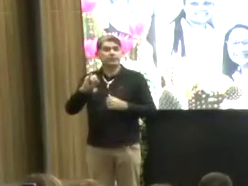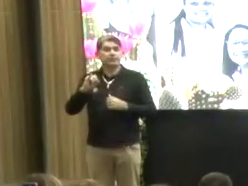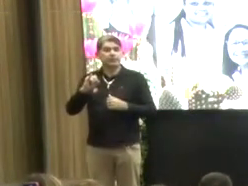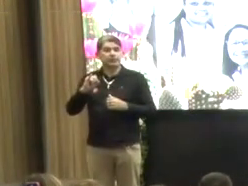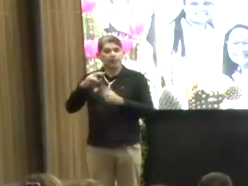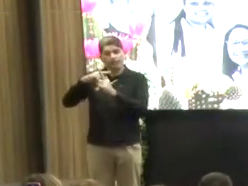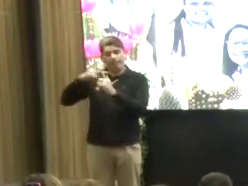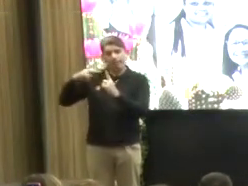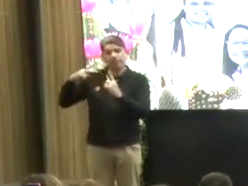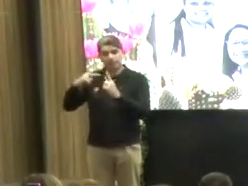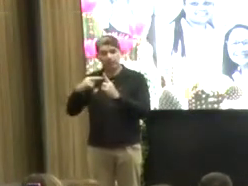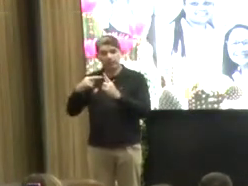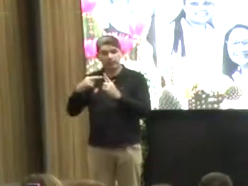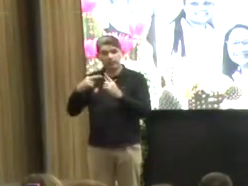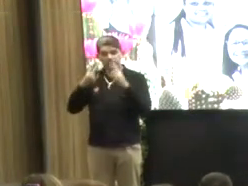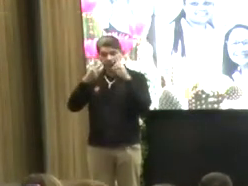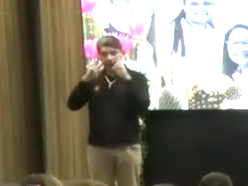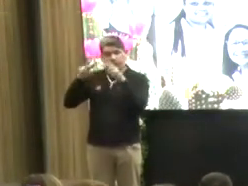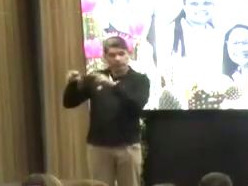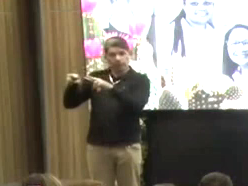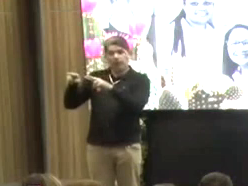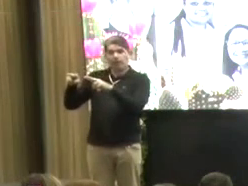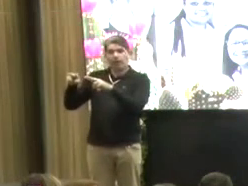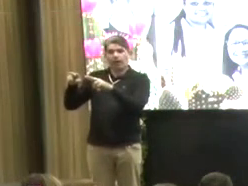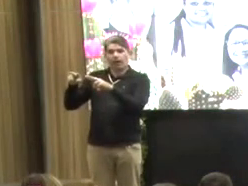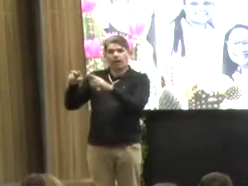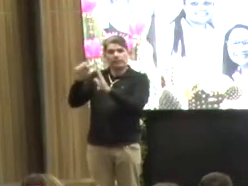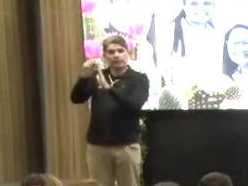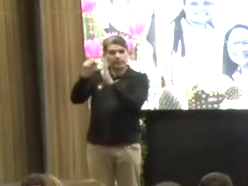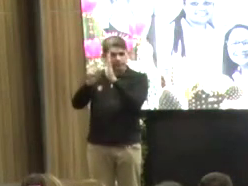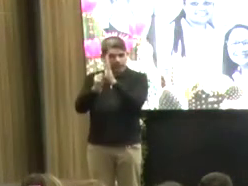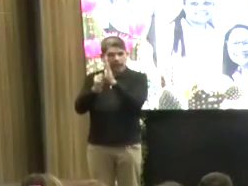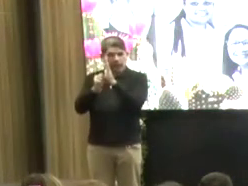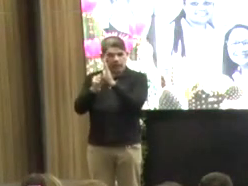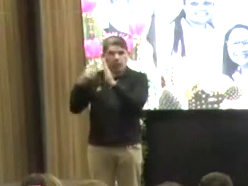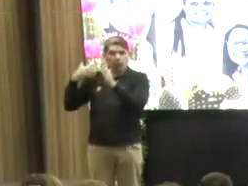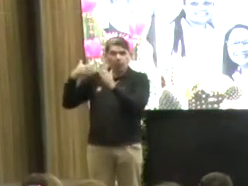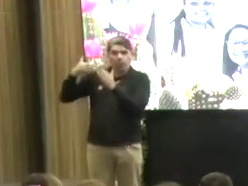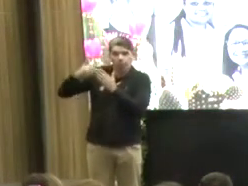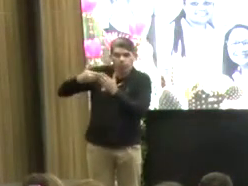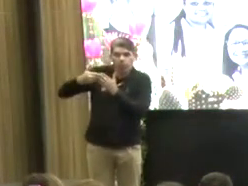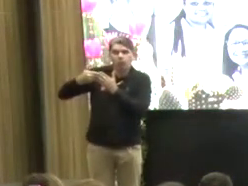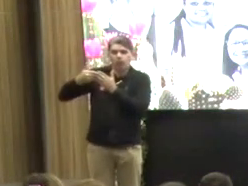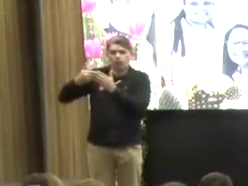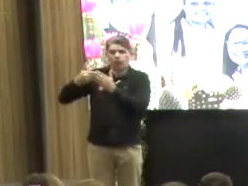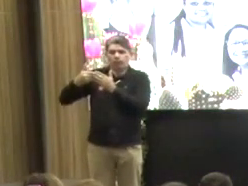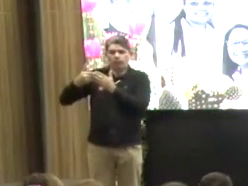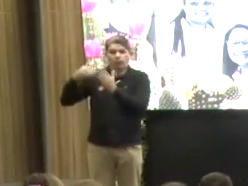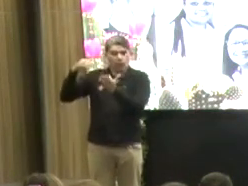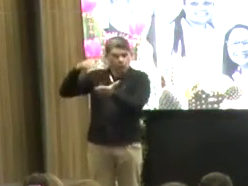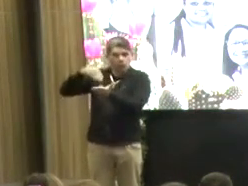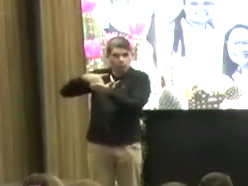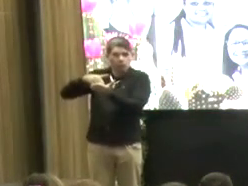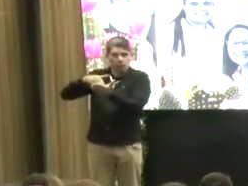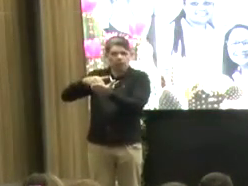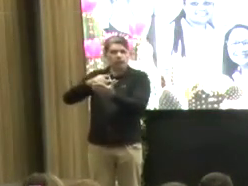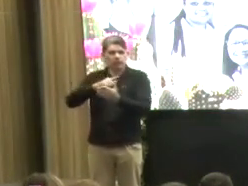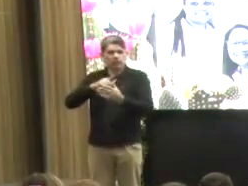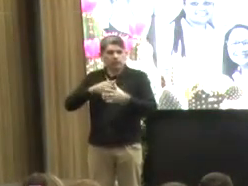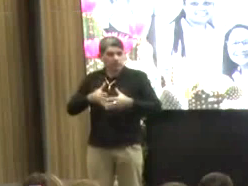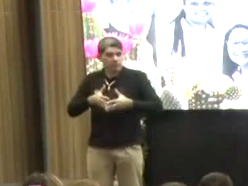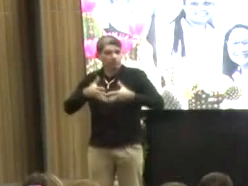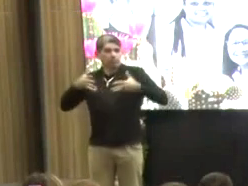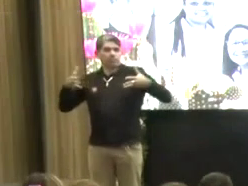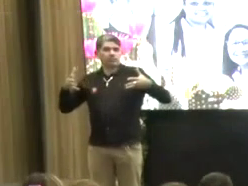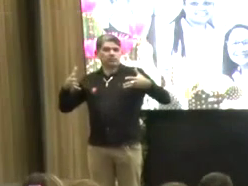gente verá que ao longo do último século nós tivemos uma expansão extraordinária dos sistemas de